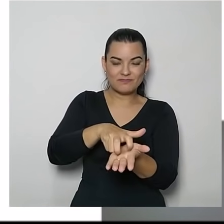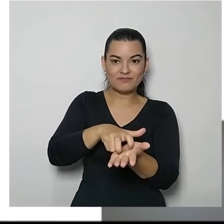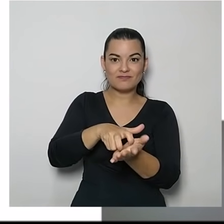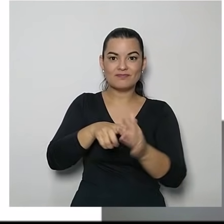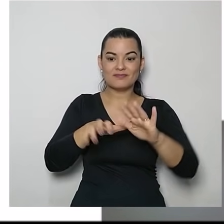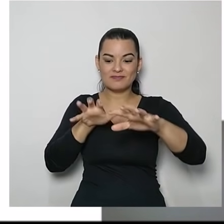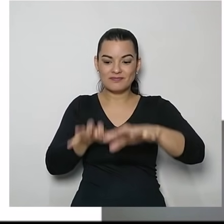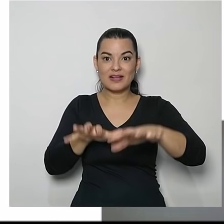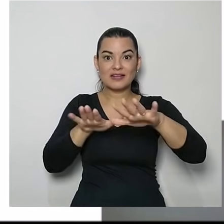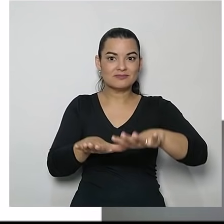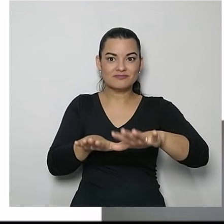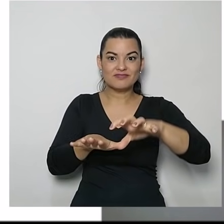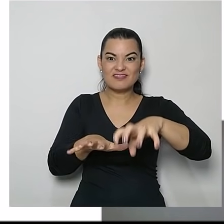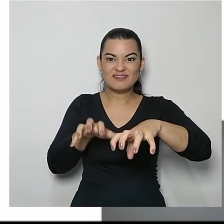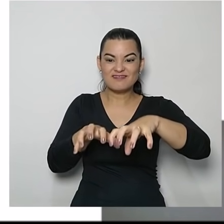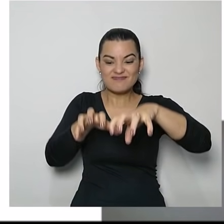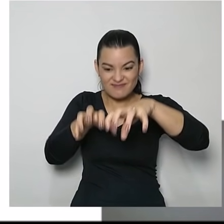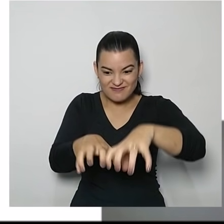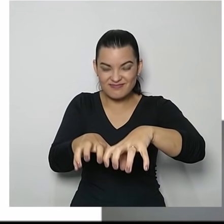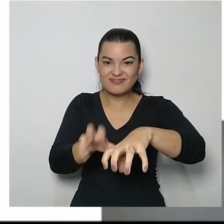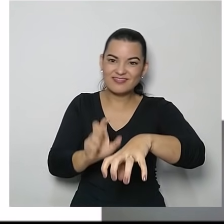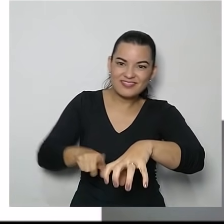imagem, e saltar.